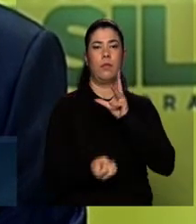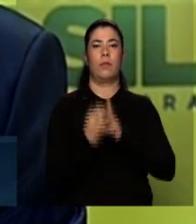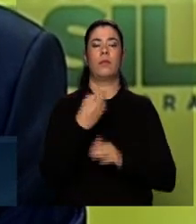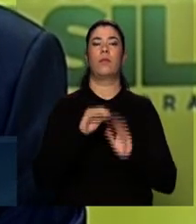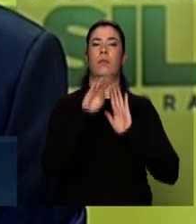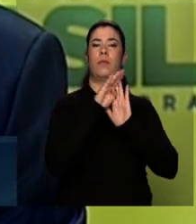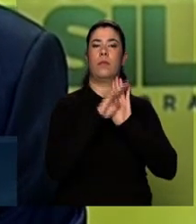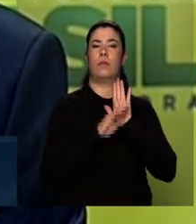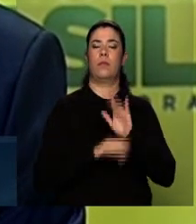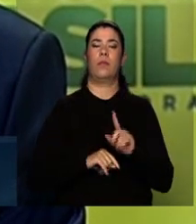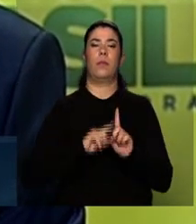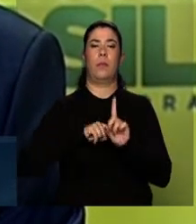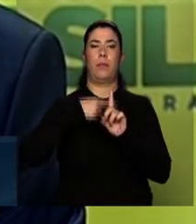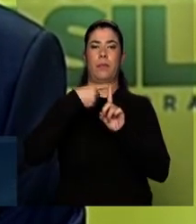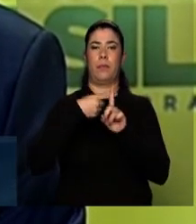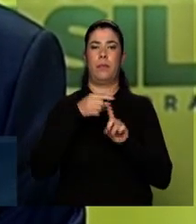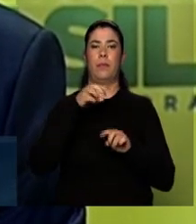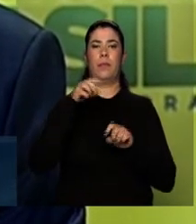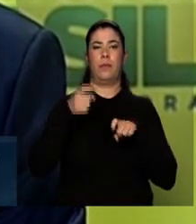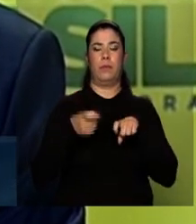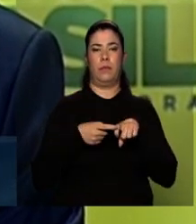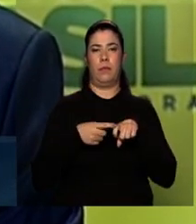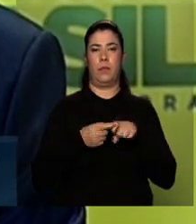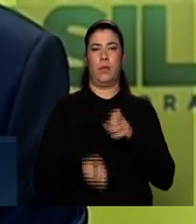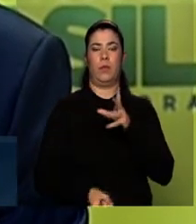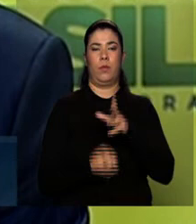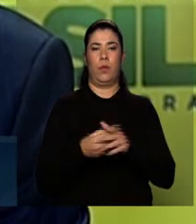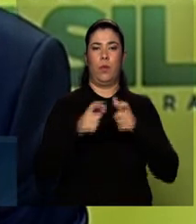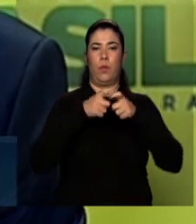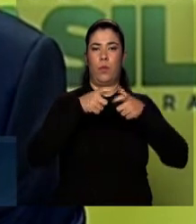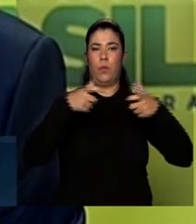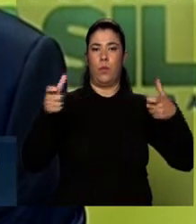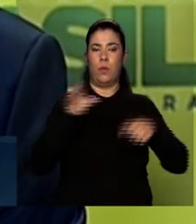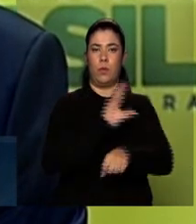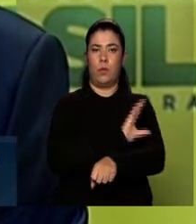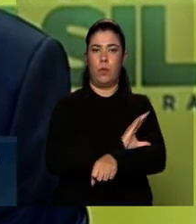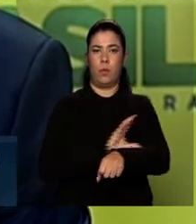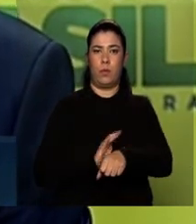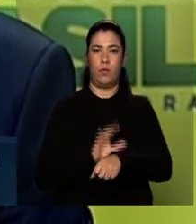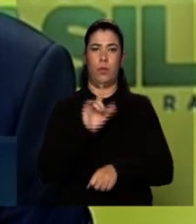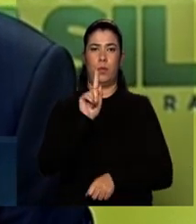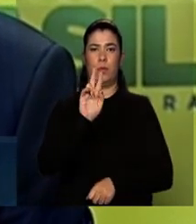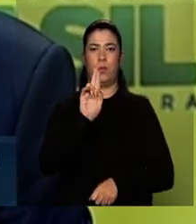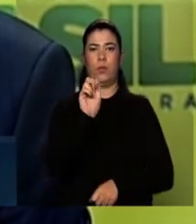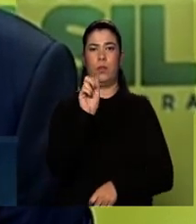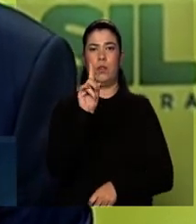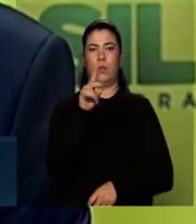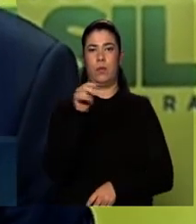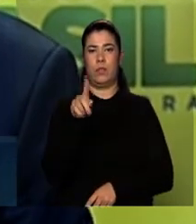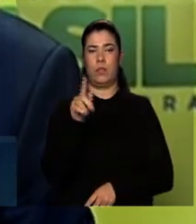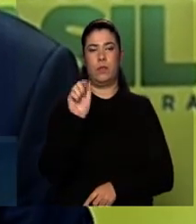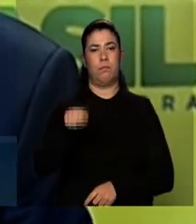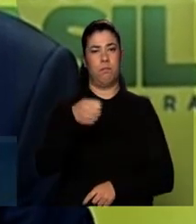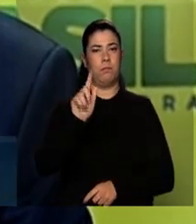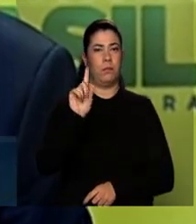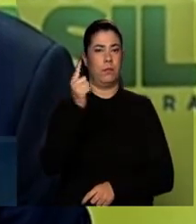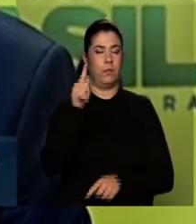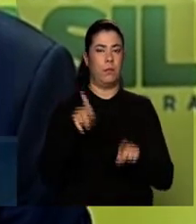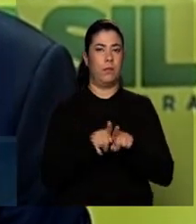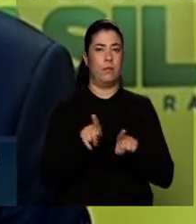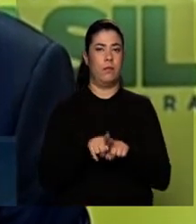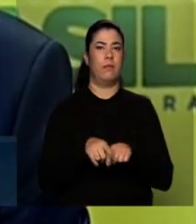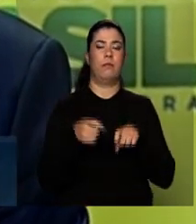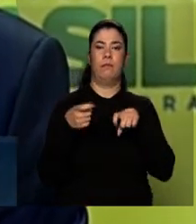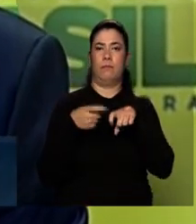expansão dos cursos, das vagas de graduação em medicina, né, orientada exatamente pelas necessidades do nosso